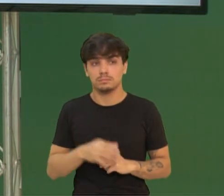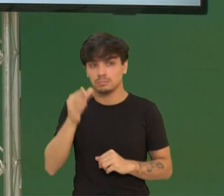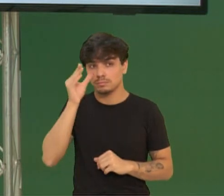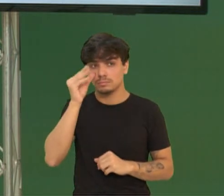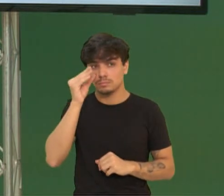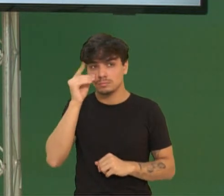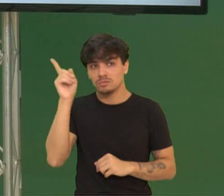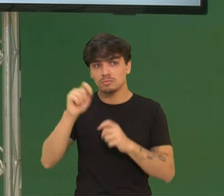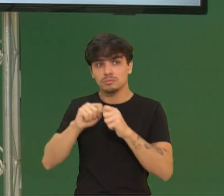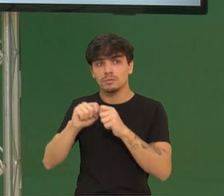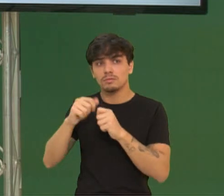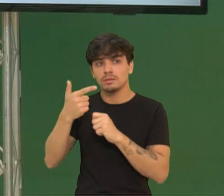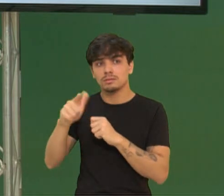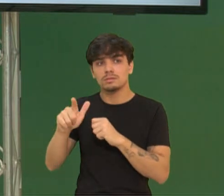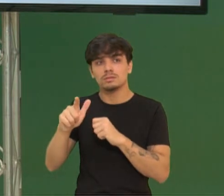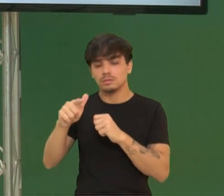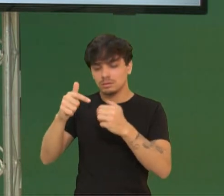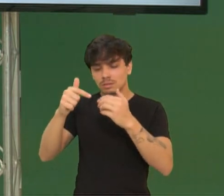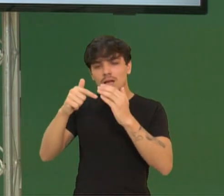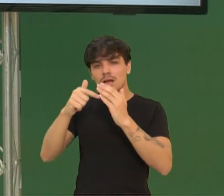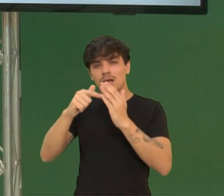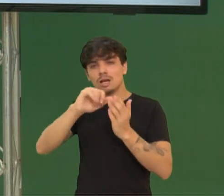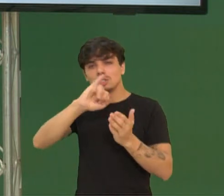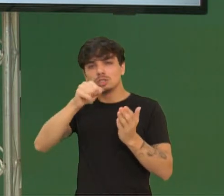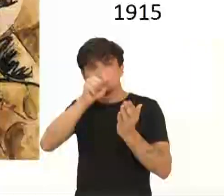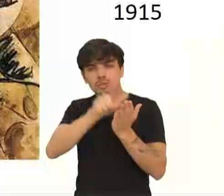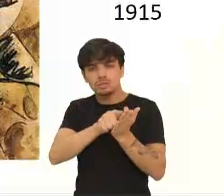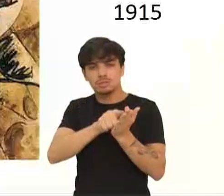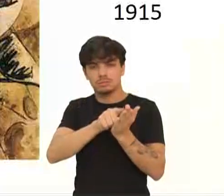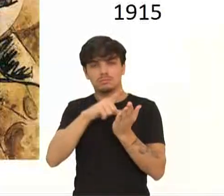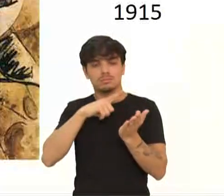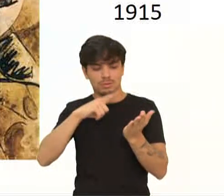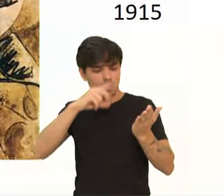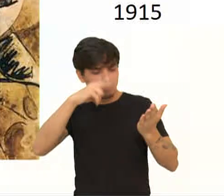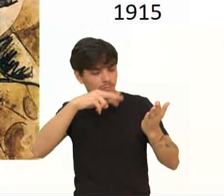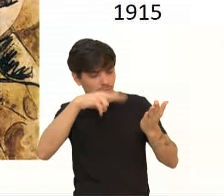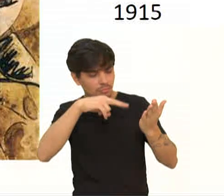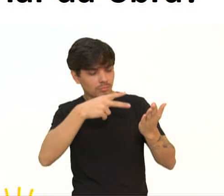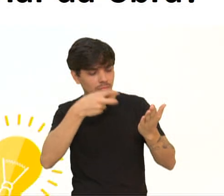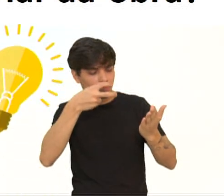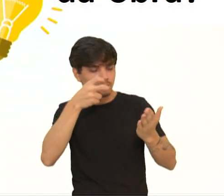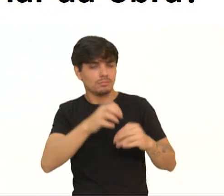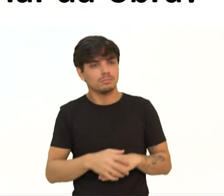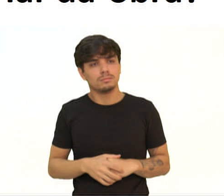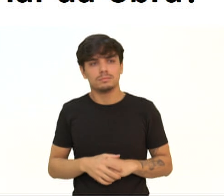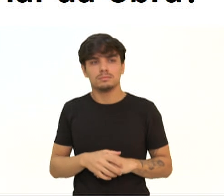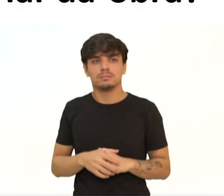Aqui vai aparecer a cidade e cavalos, como eu falei, que vai aparecer em vários trabalhos.